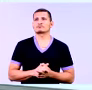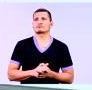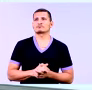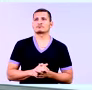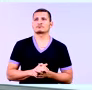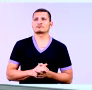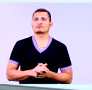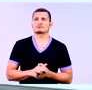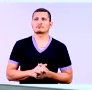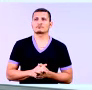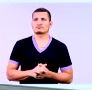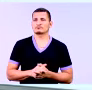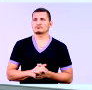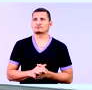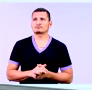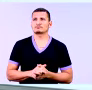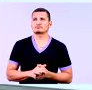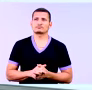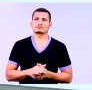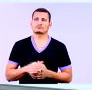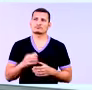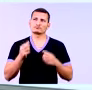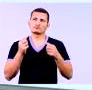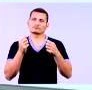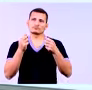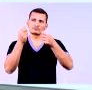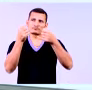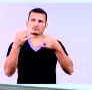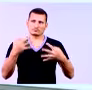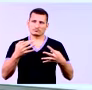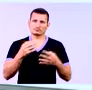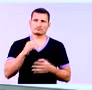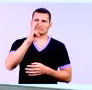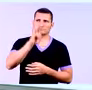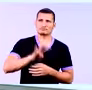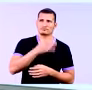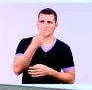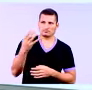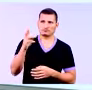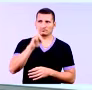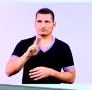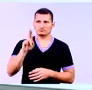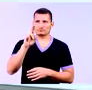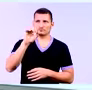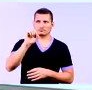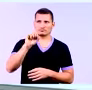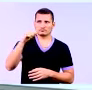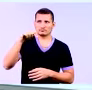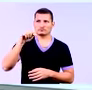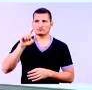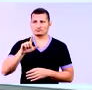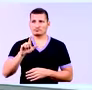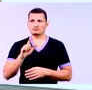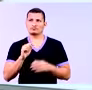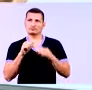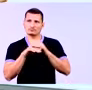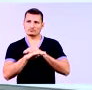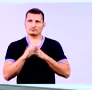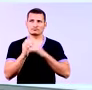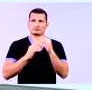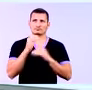modelo relacional, onde nós especificamos posteriormente as tabelas utilizando SQL, inserimos dados do banco de dados. Agora nós temos